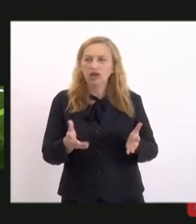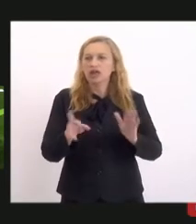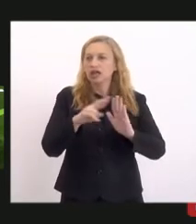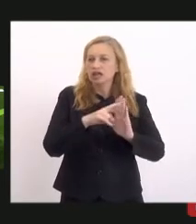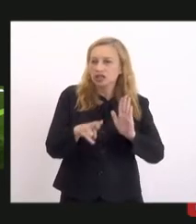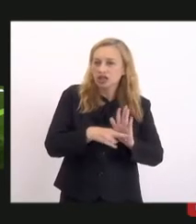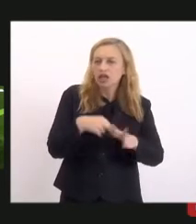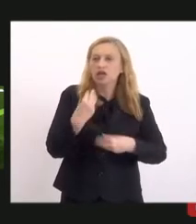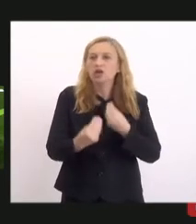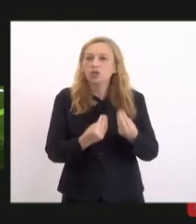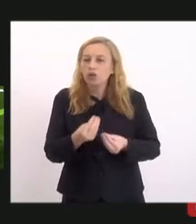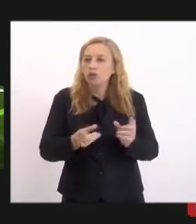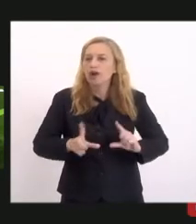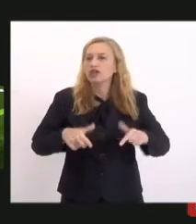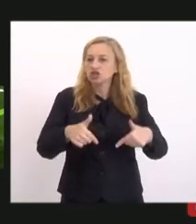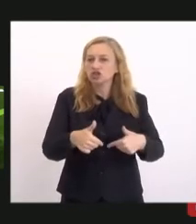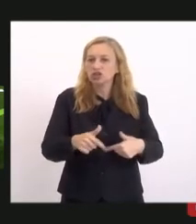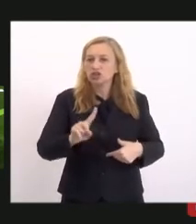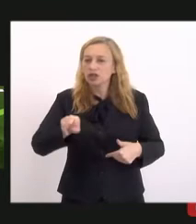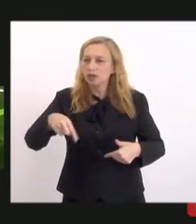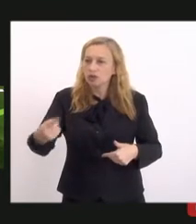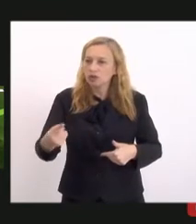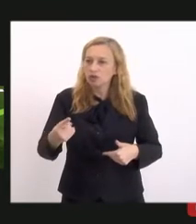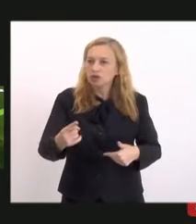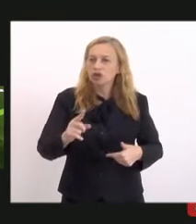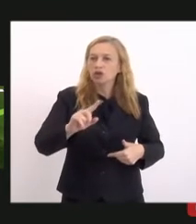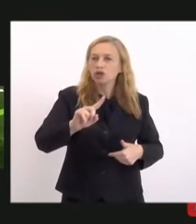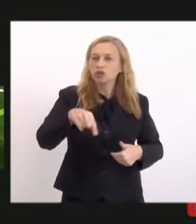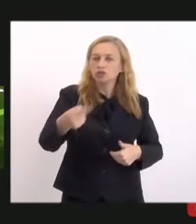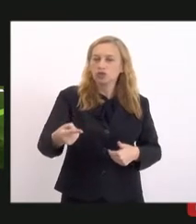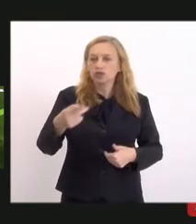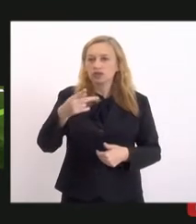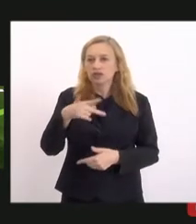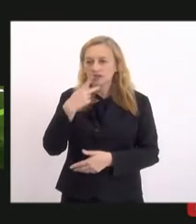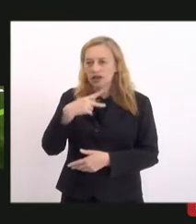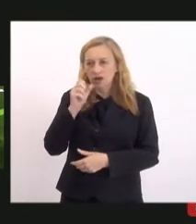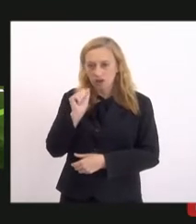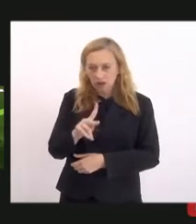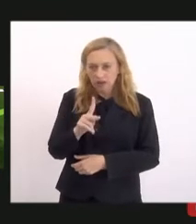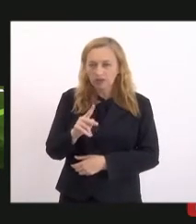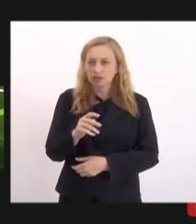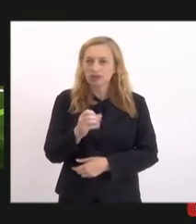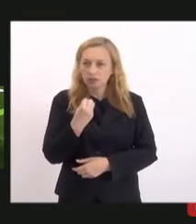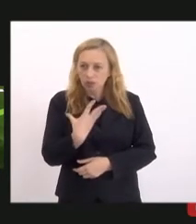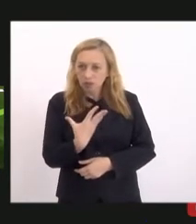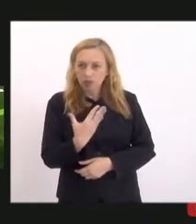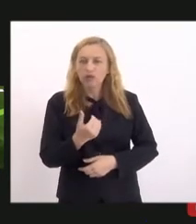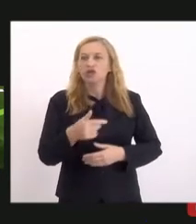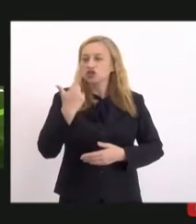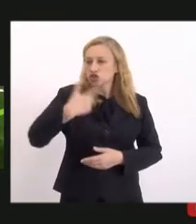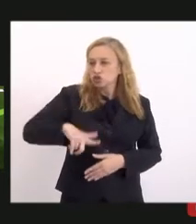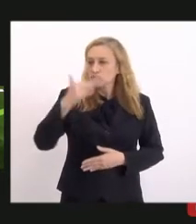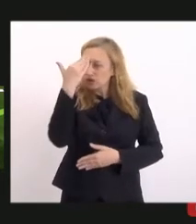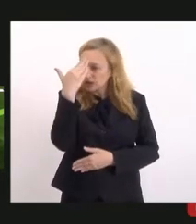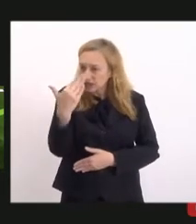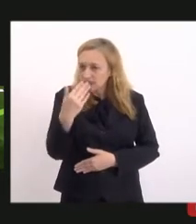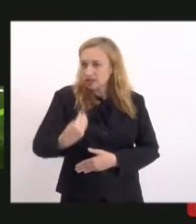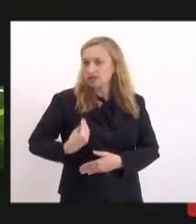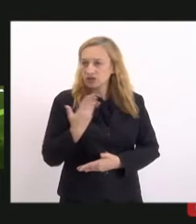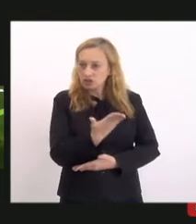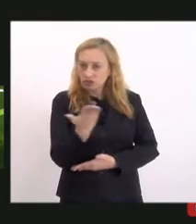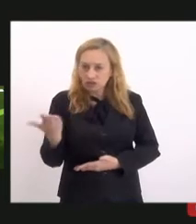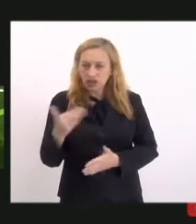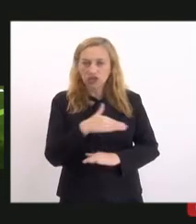quadro, e depois a gente vai passando para os nossos convidados. Tá bom? Então, mais uma vez, eu agradeço a todos